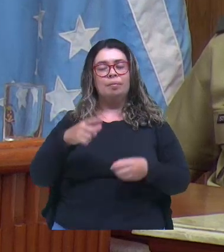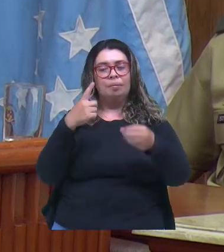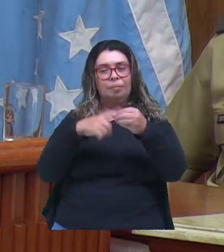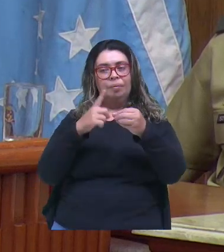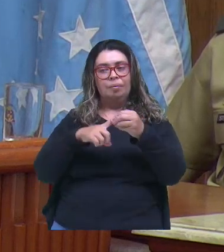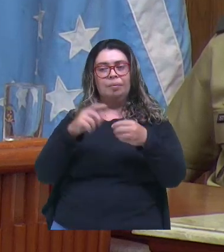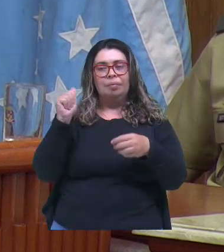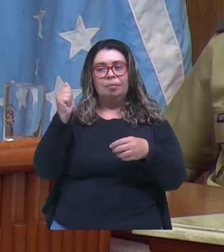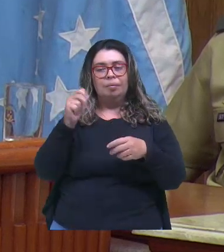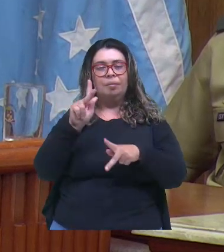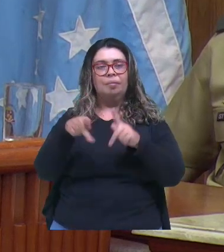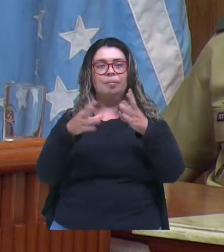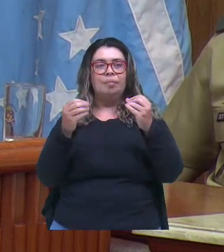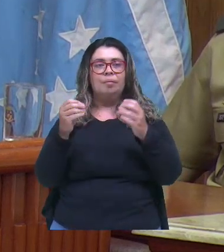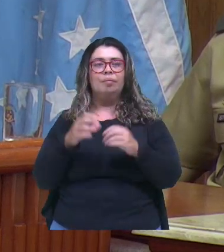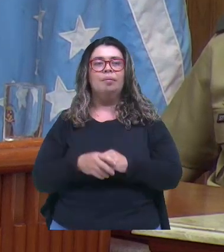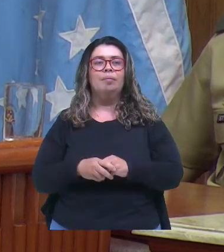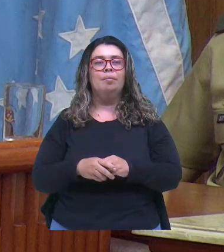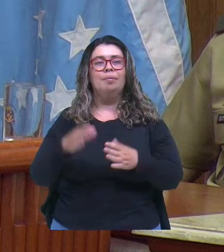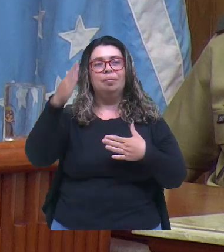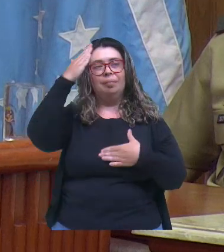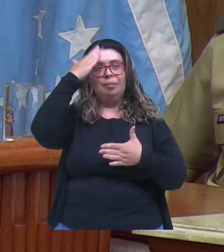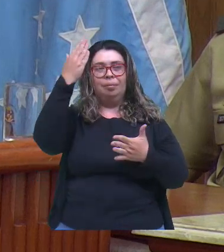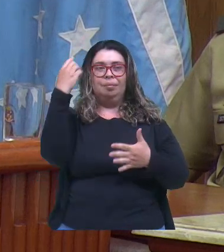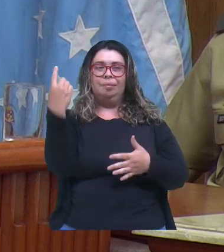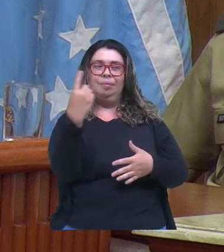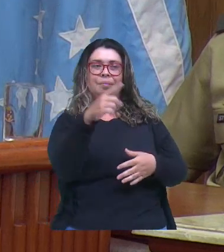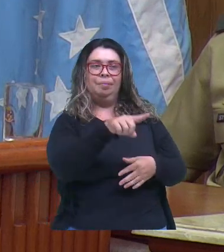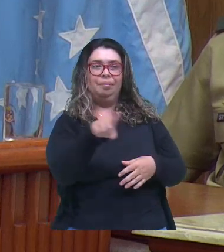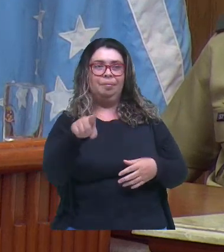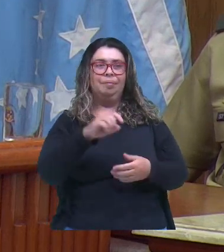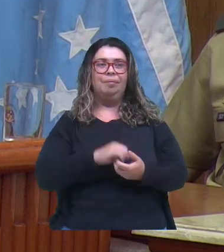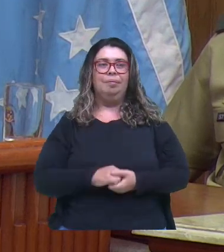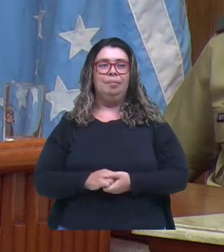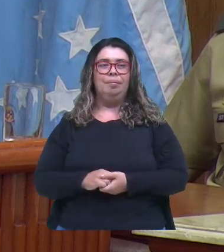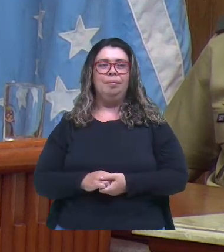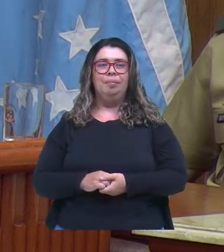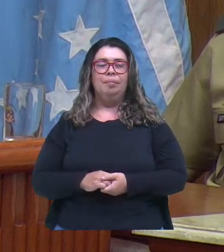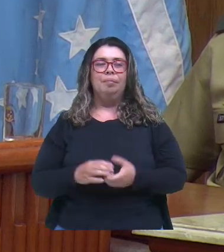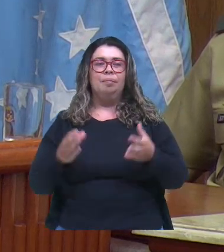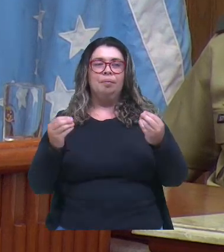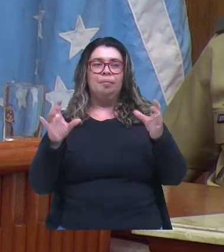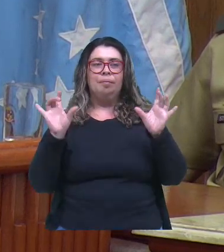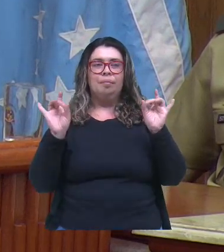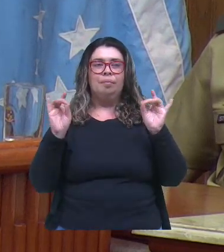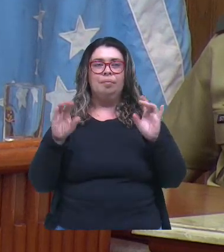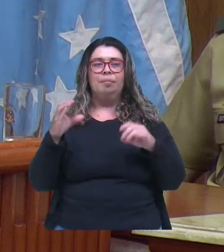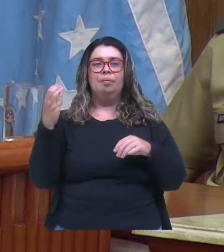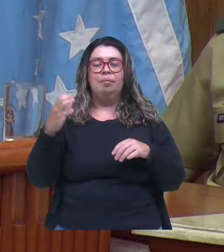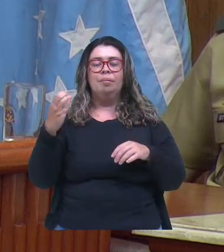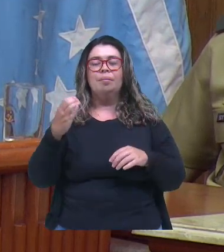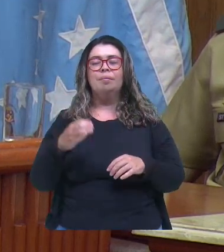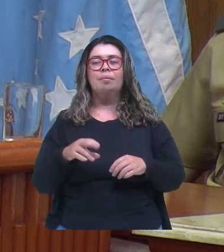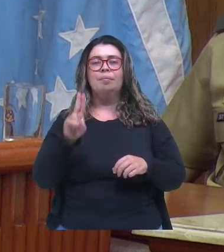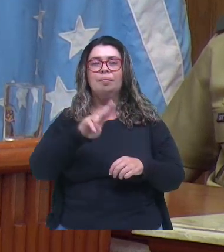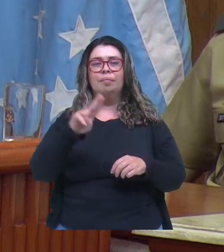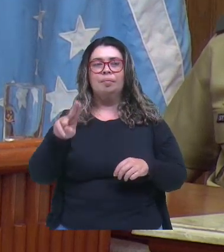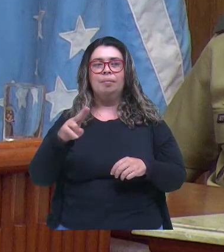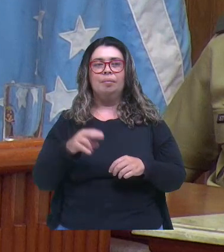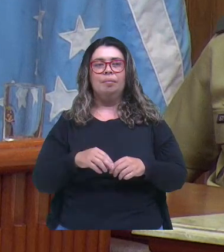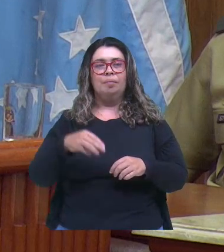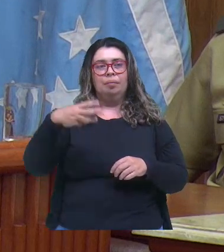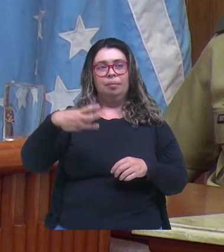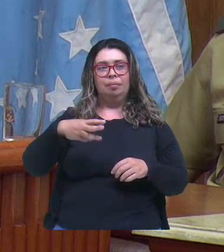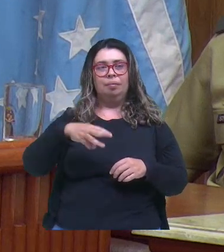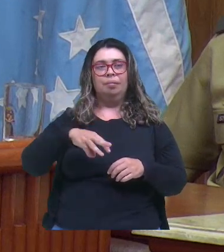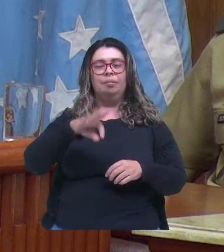seu povo. Muito obrigado a cada um de vocês. De maneira muito especial, quero, em nome dos nossos 3